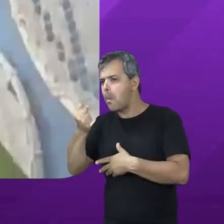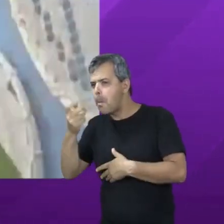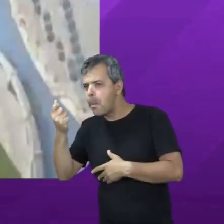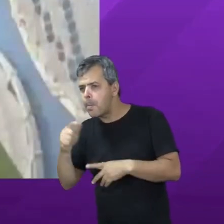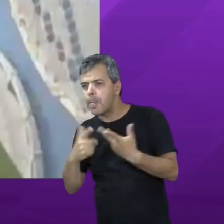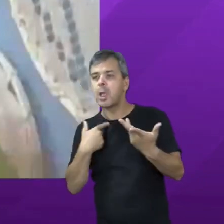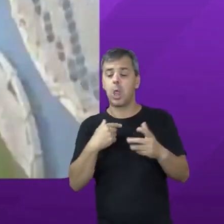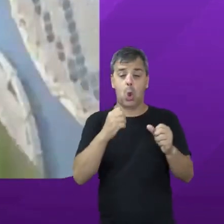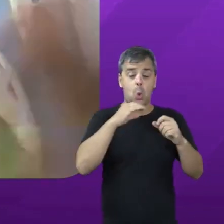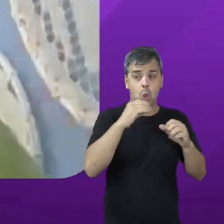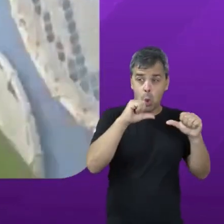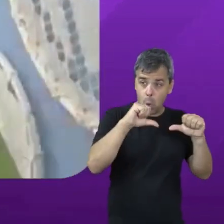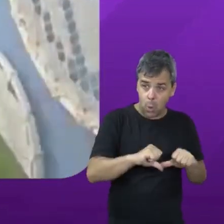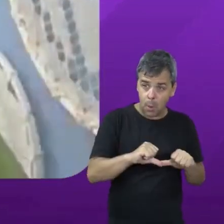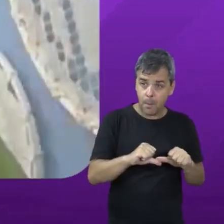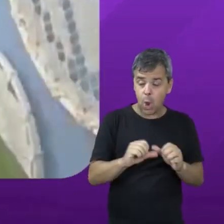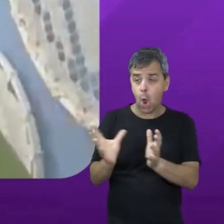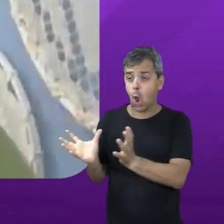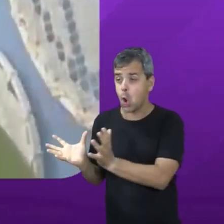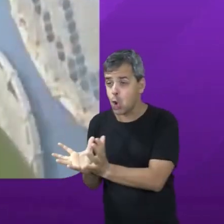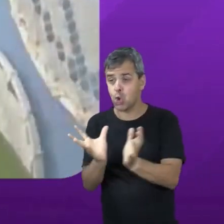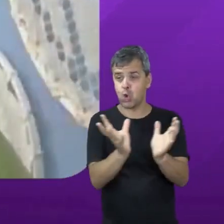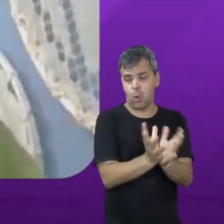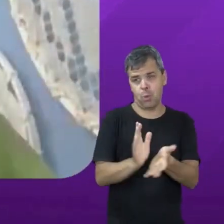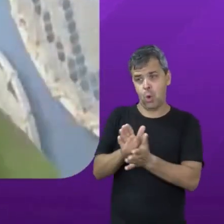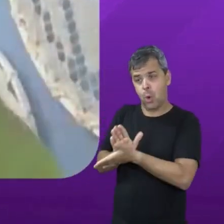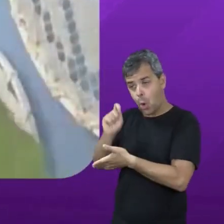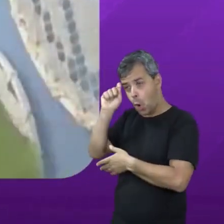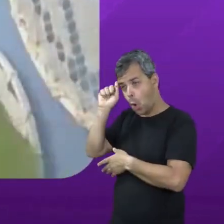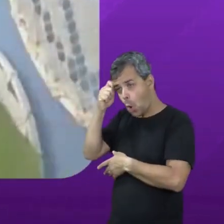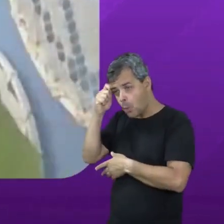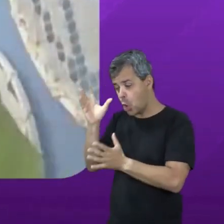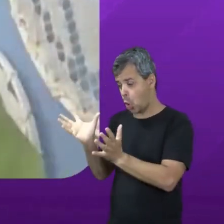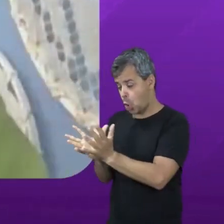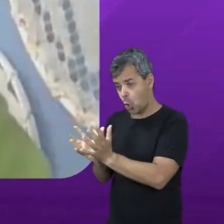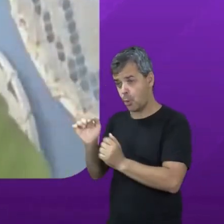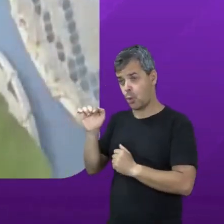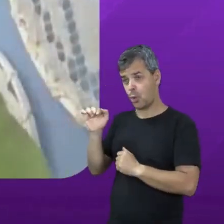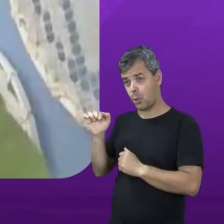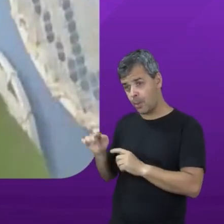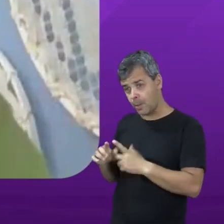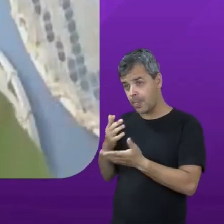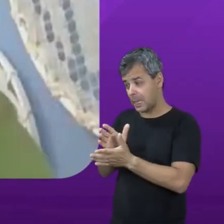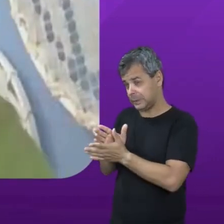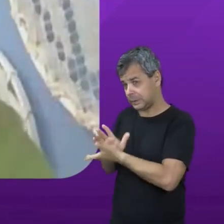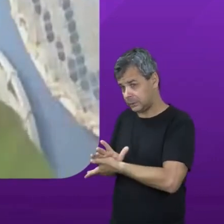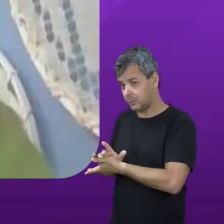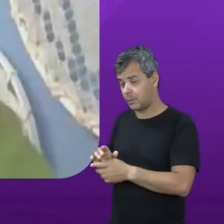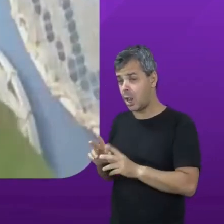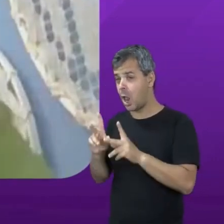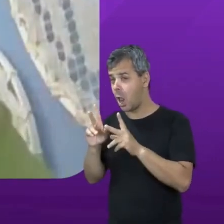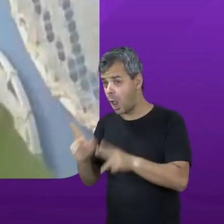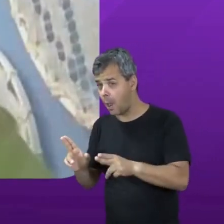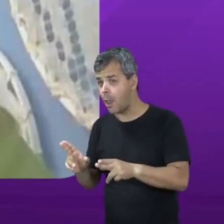e prejuízos entre os grupos raciais. Então, nós temos grupos raciais que são racializados de